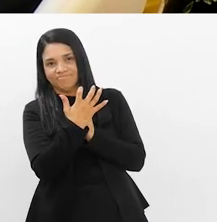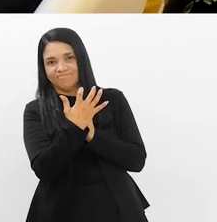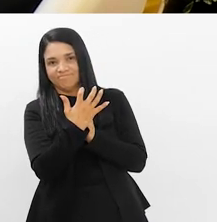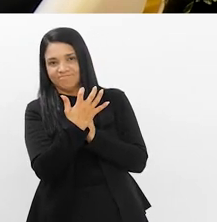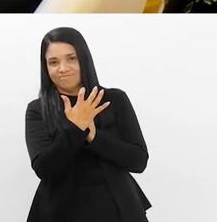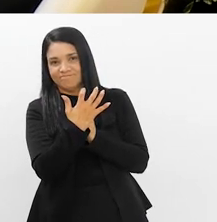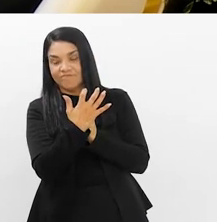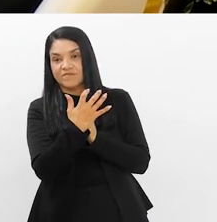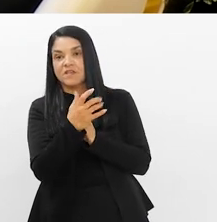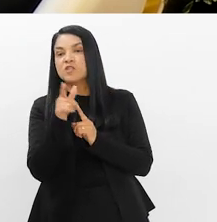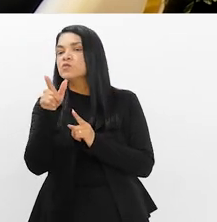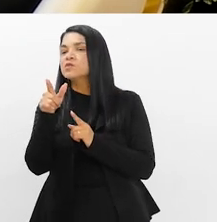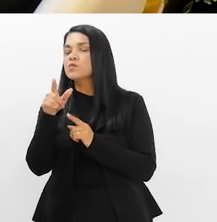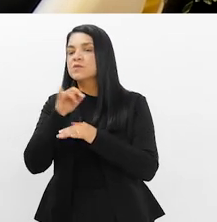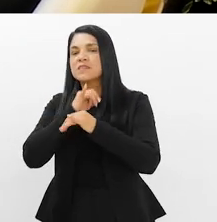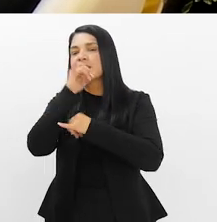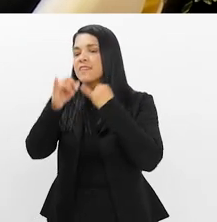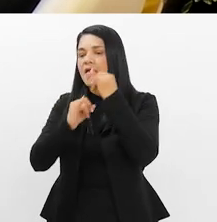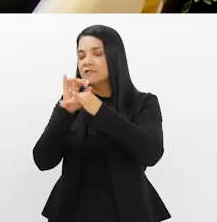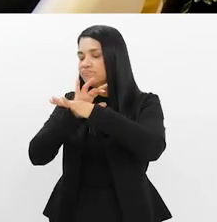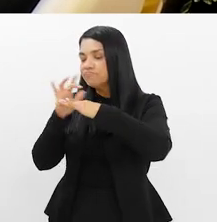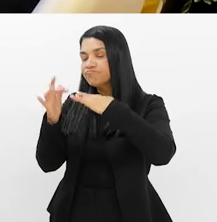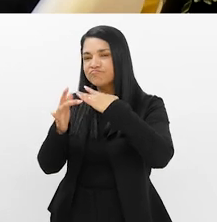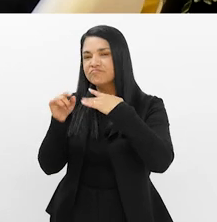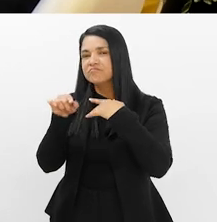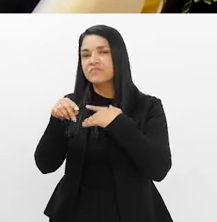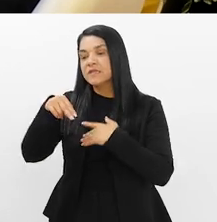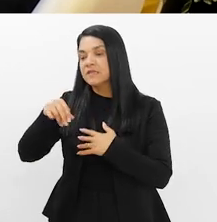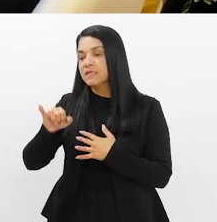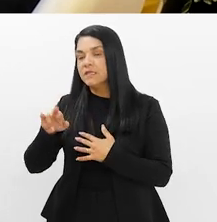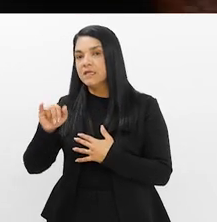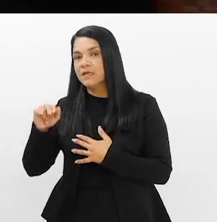pressão? Sofre. No seu canal, Niriane,